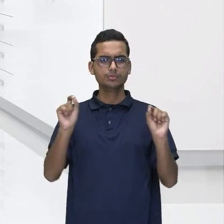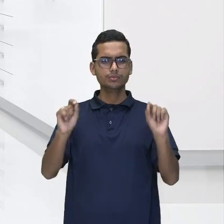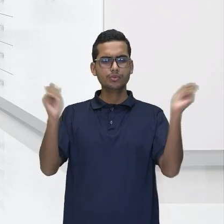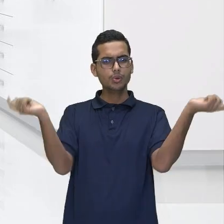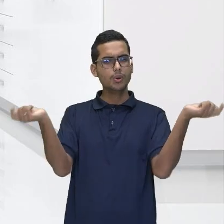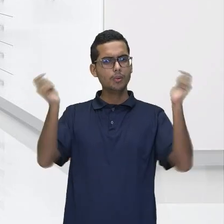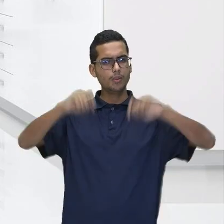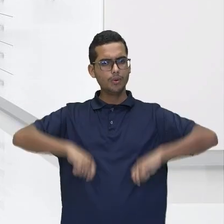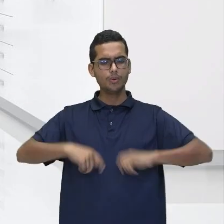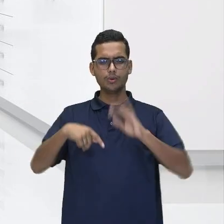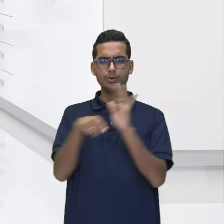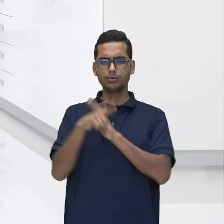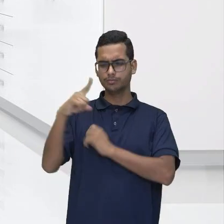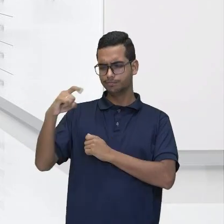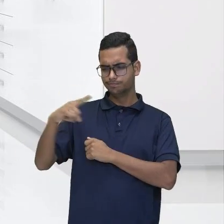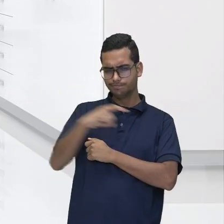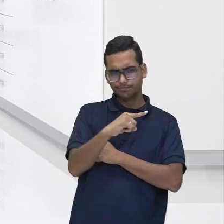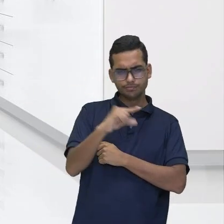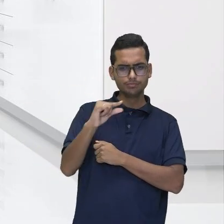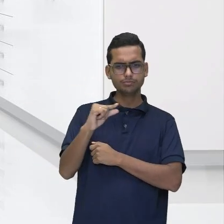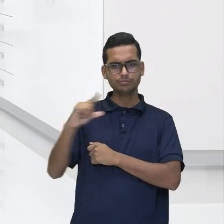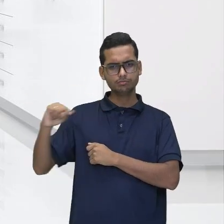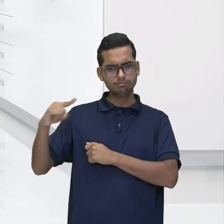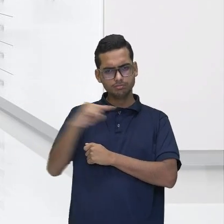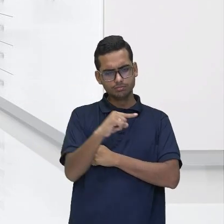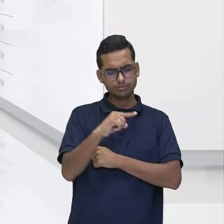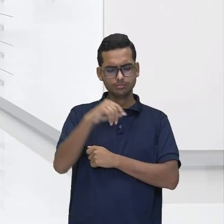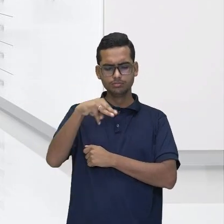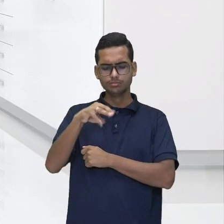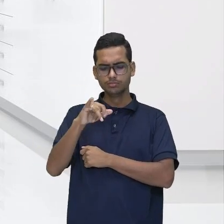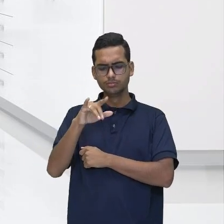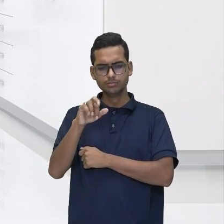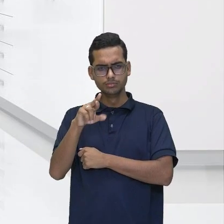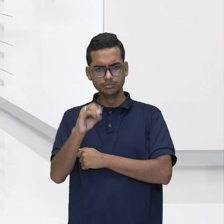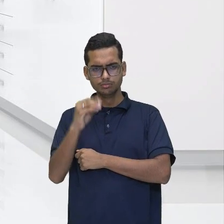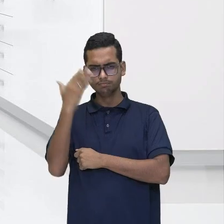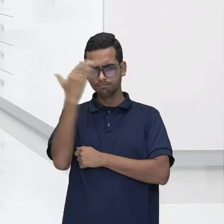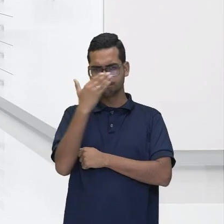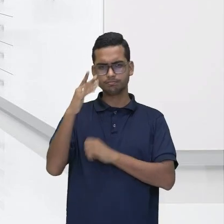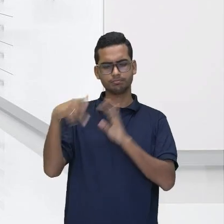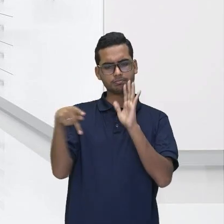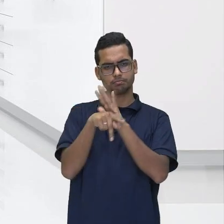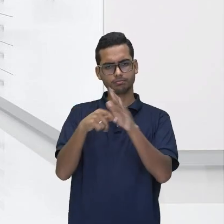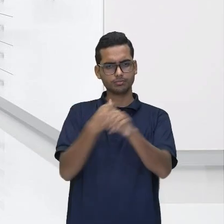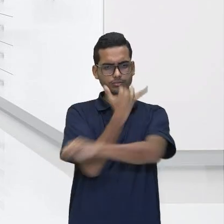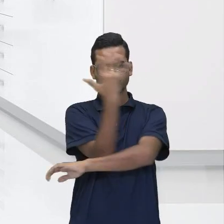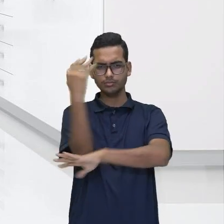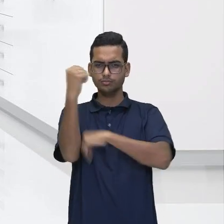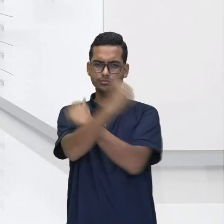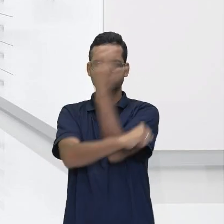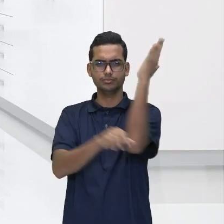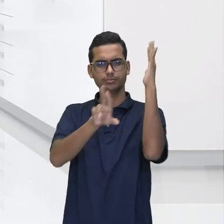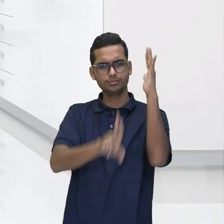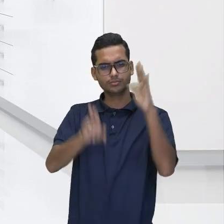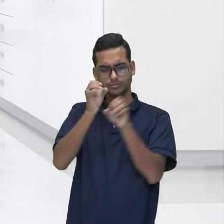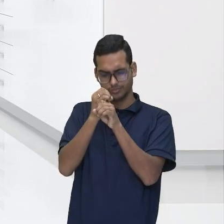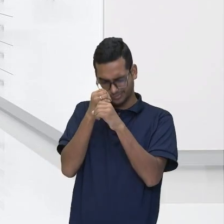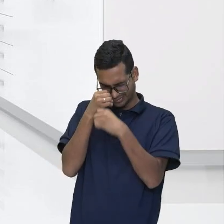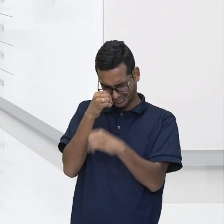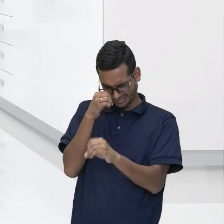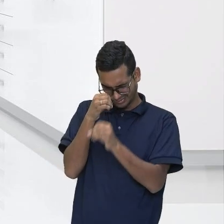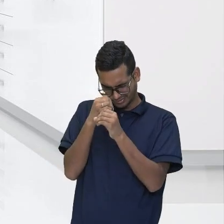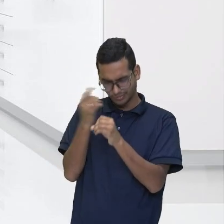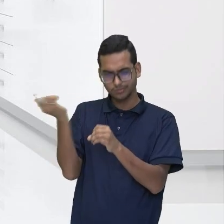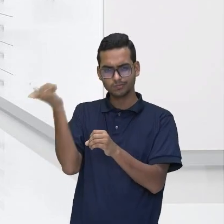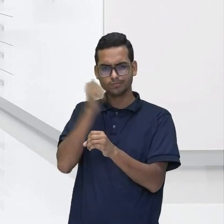possivelmente micro-organismos que estão aí na natureza. É com o microscópio, né, que é possível